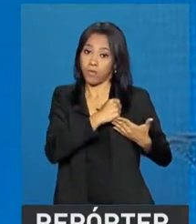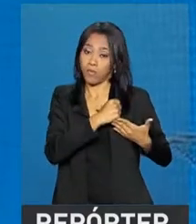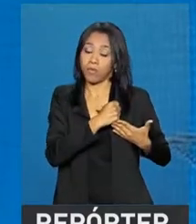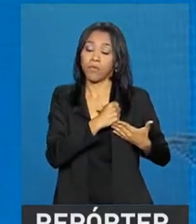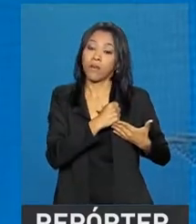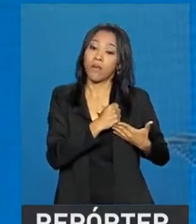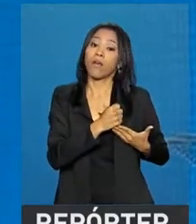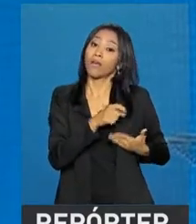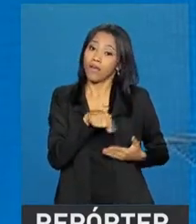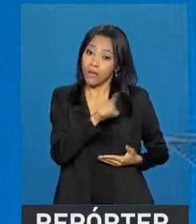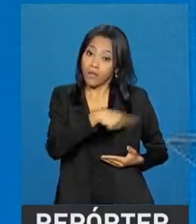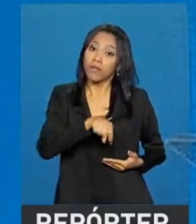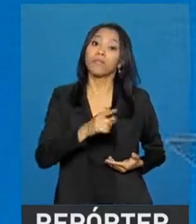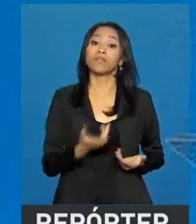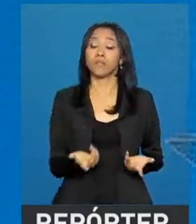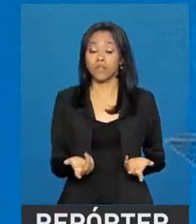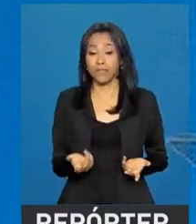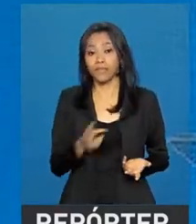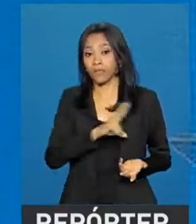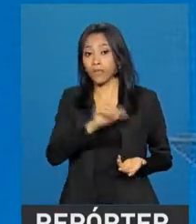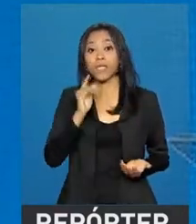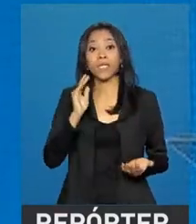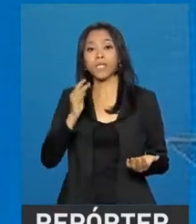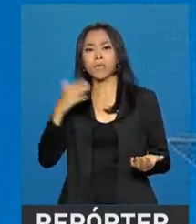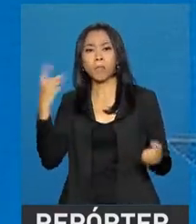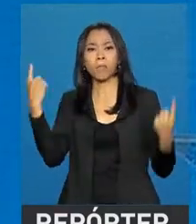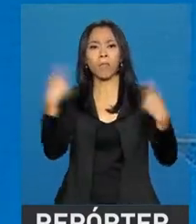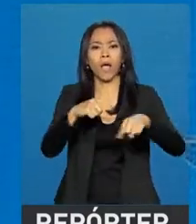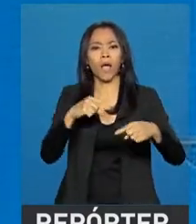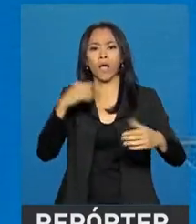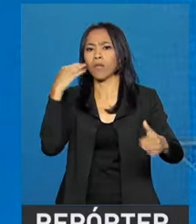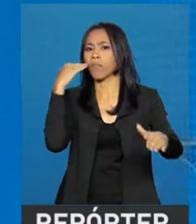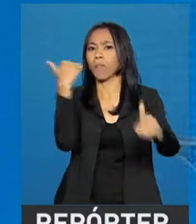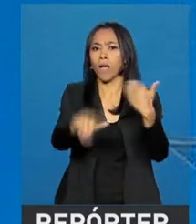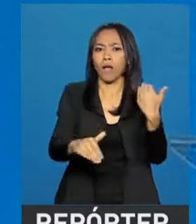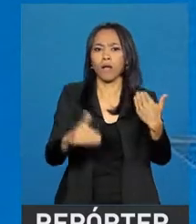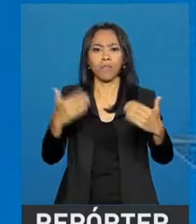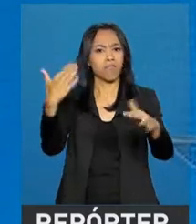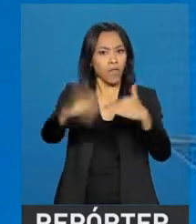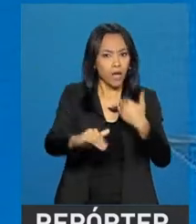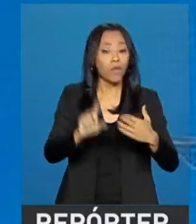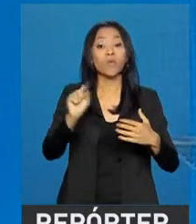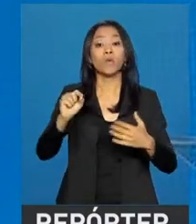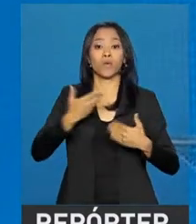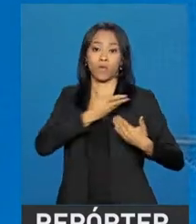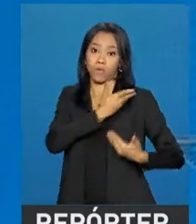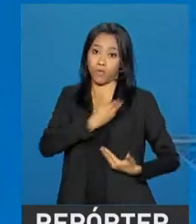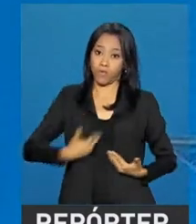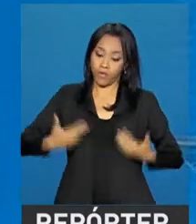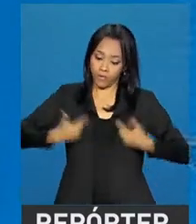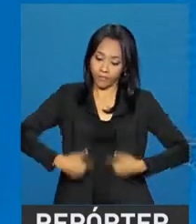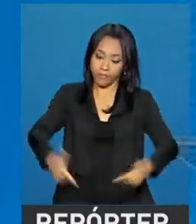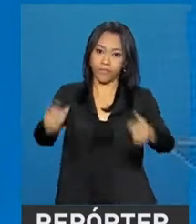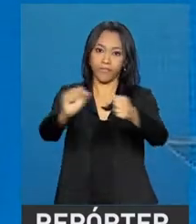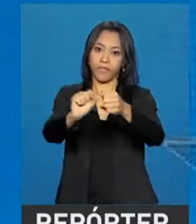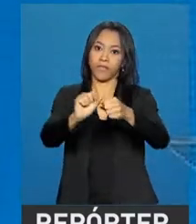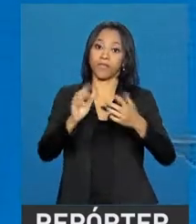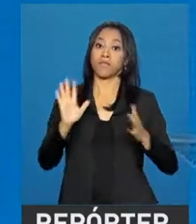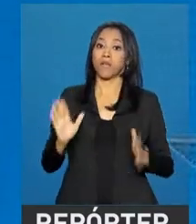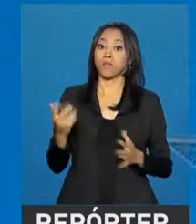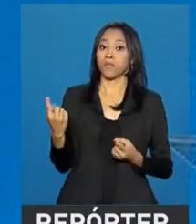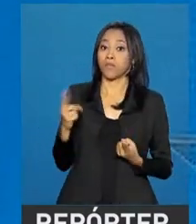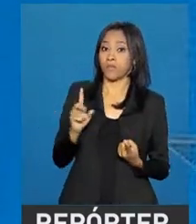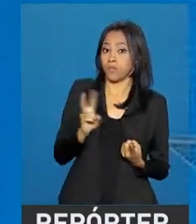dia ver onde na verdade contestar o que o governo fez mas pelo relato que o baldinho meirelles fizeram